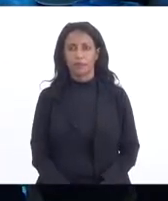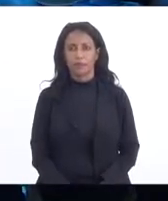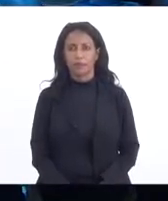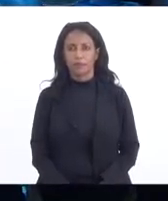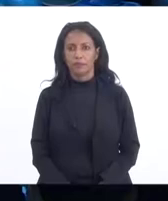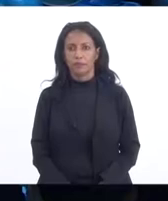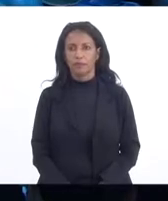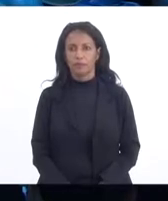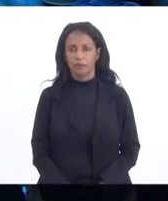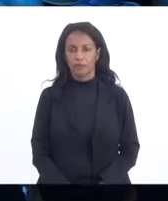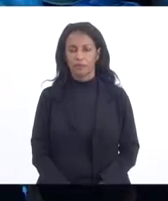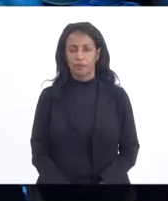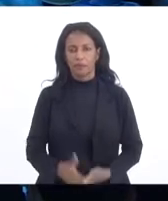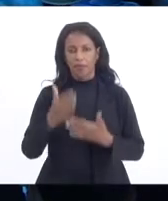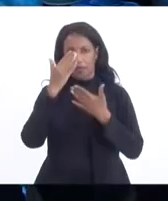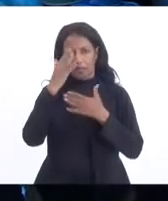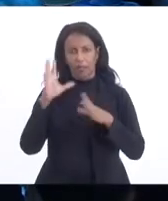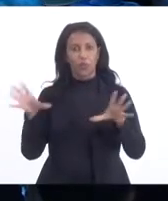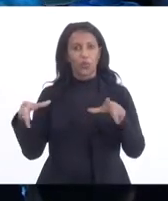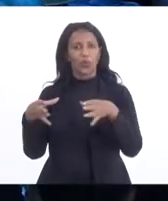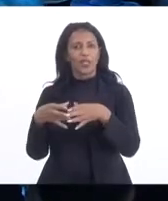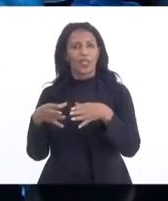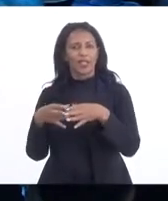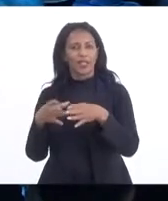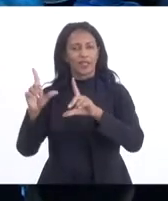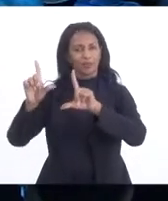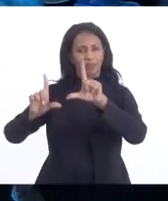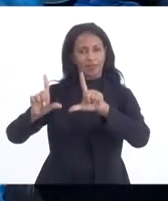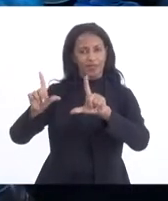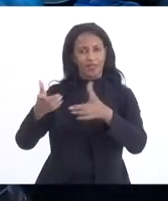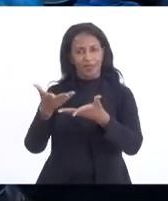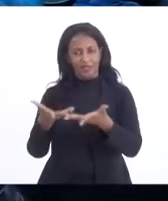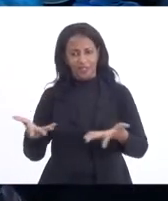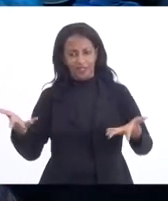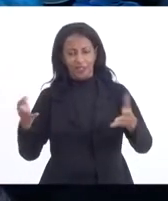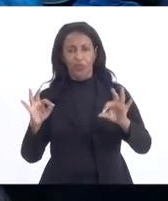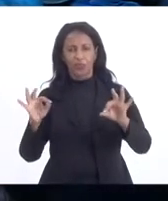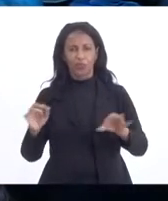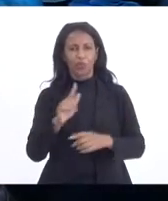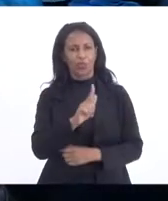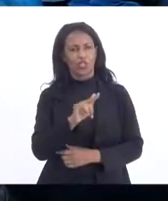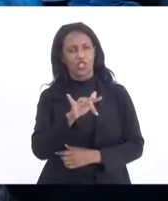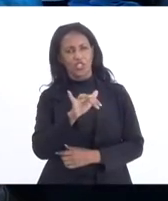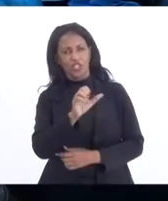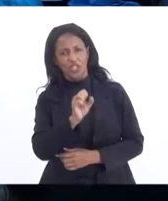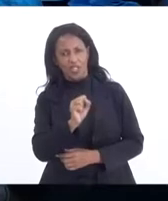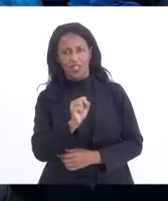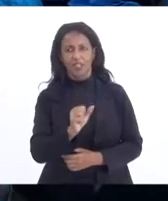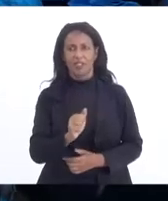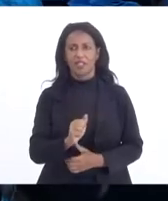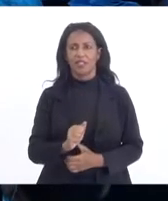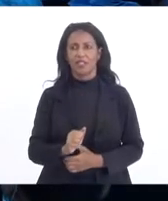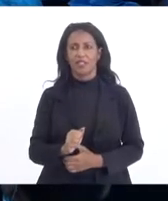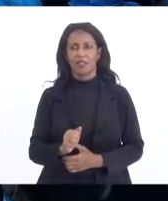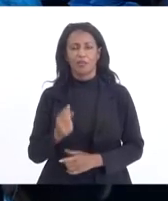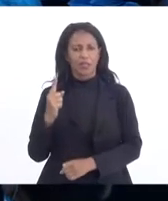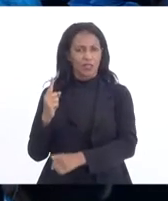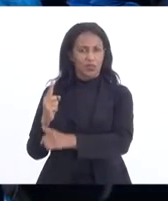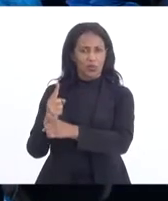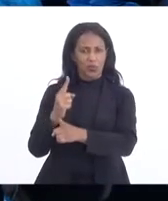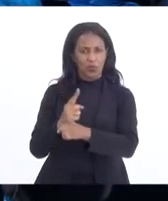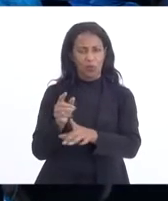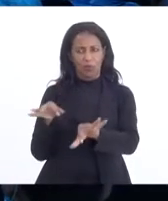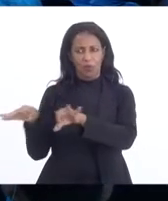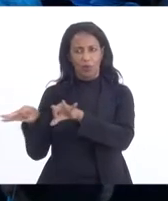E agradecer toda a equipe da TV Alerge, do Cerimonial, todos aqui, a Geisa, tá? Por esse bonito encontro,